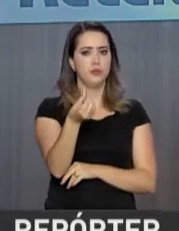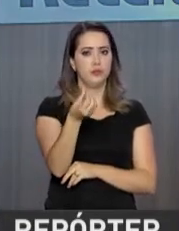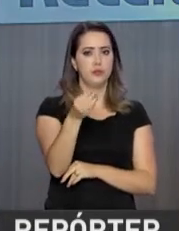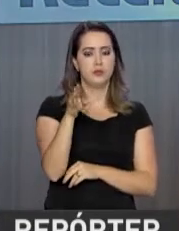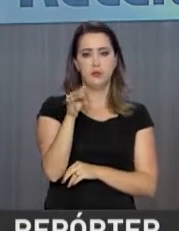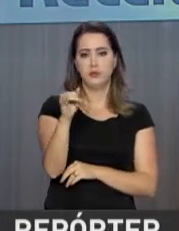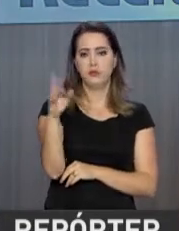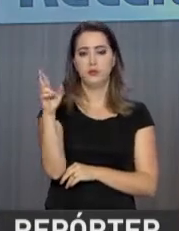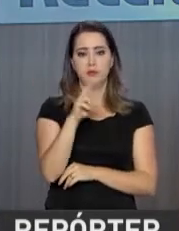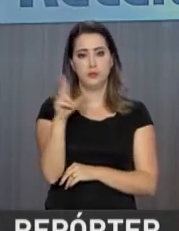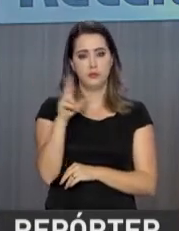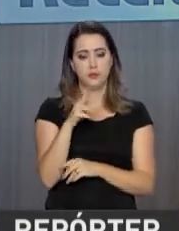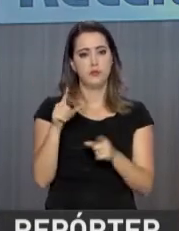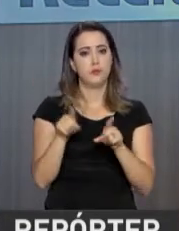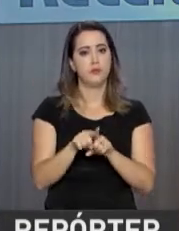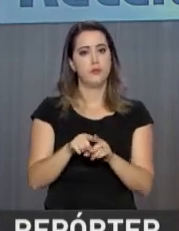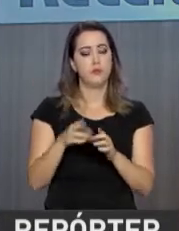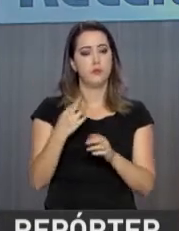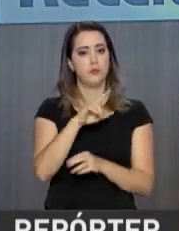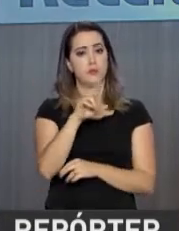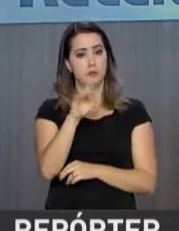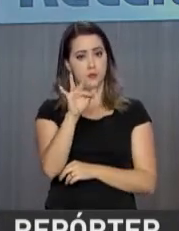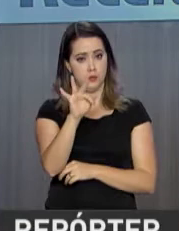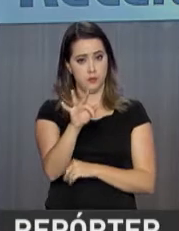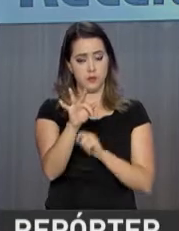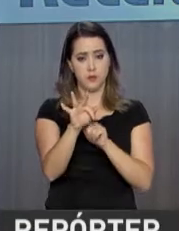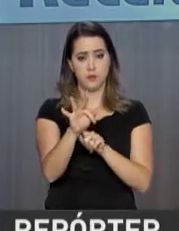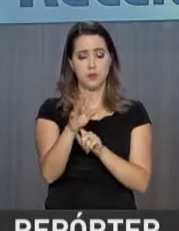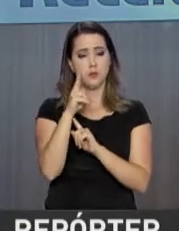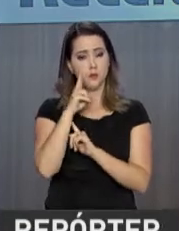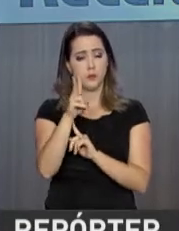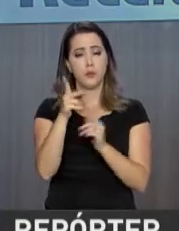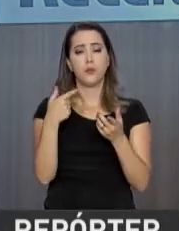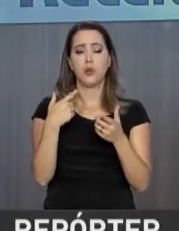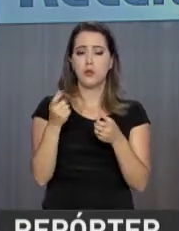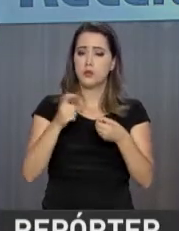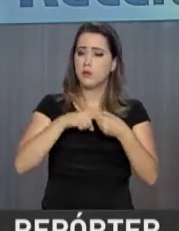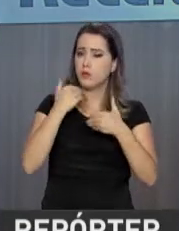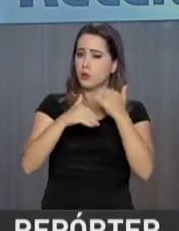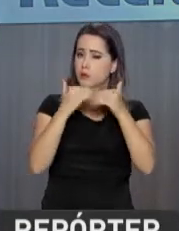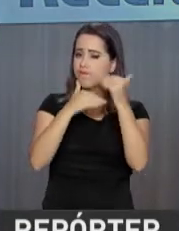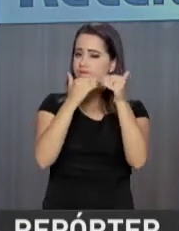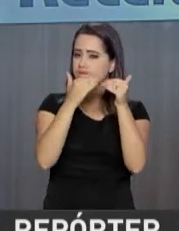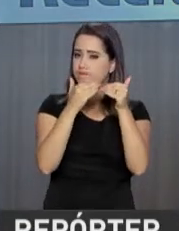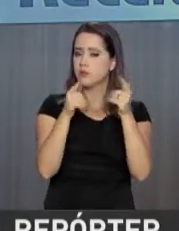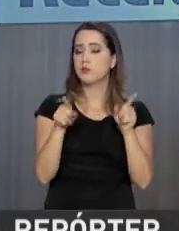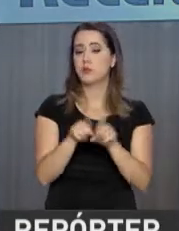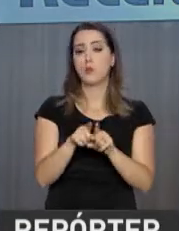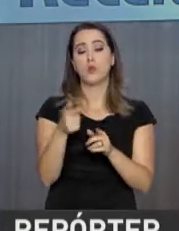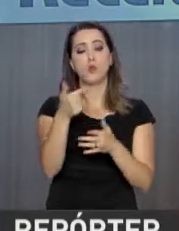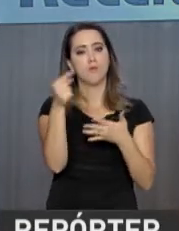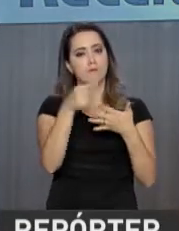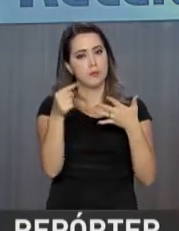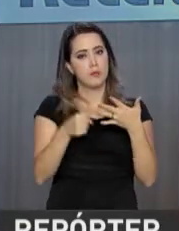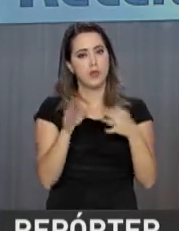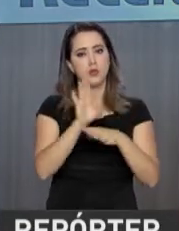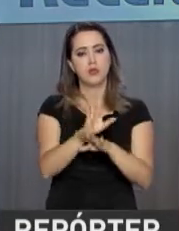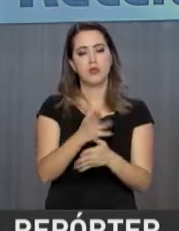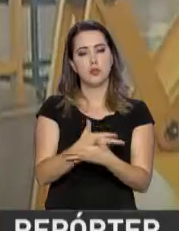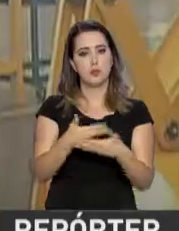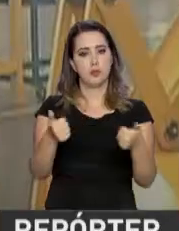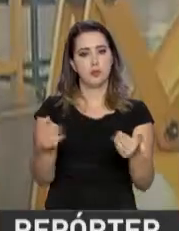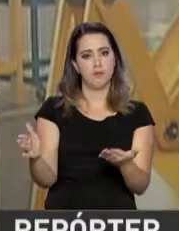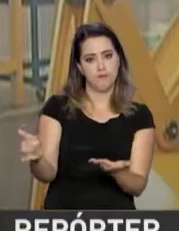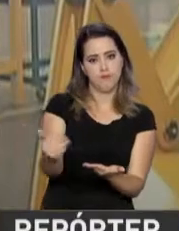bilhões de reais pra receita federal além da recuperação da economia outros fatores contribuíram para o resultado